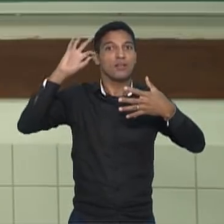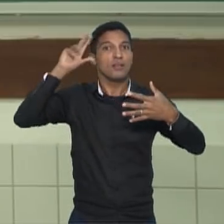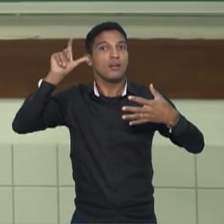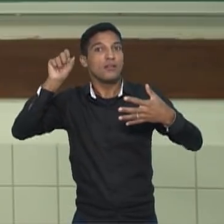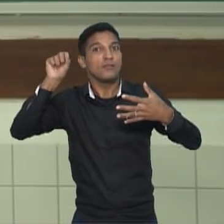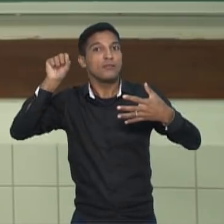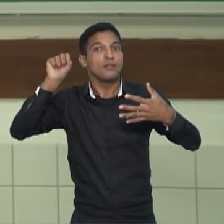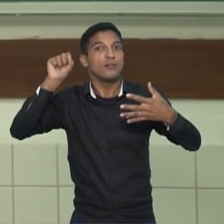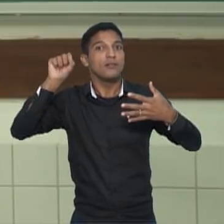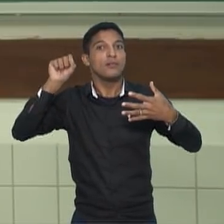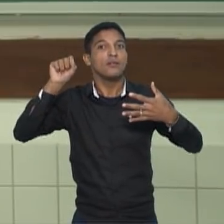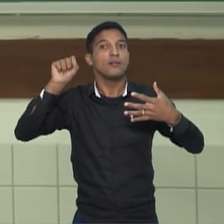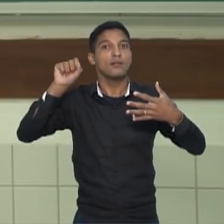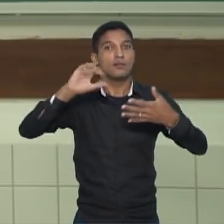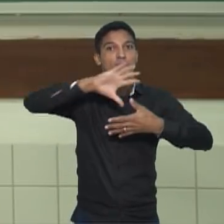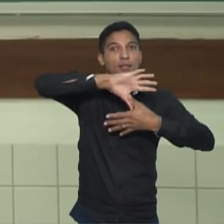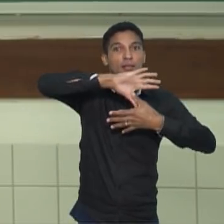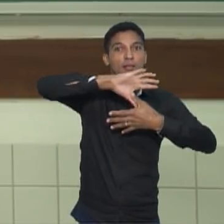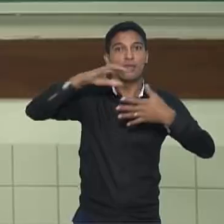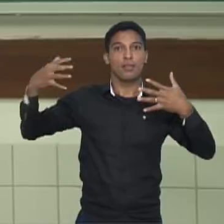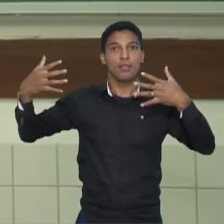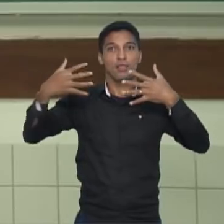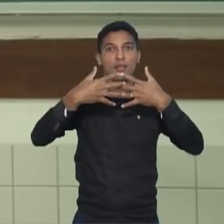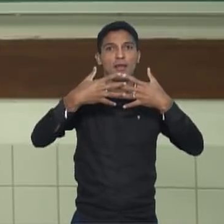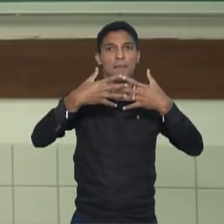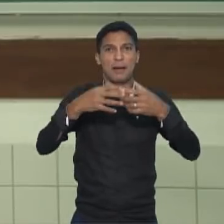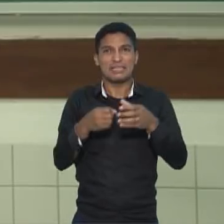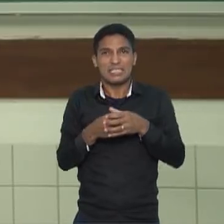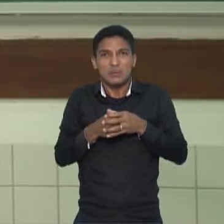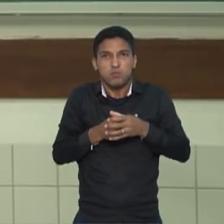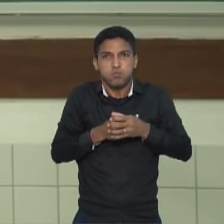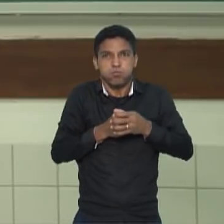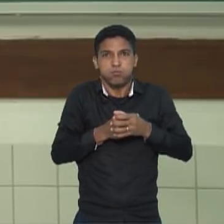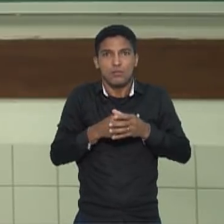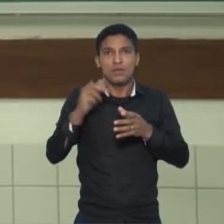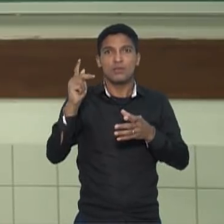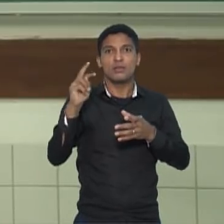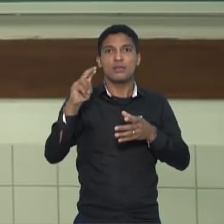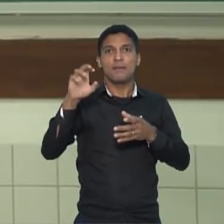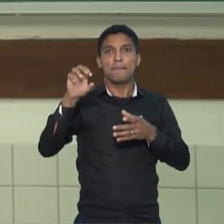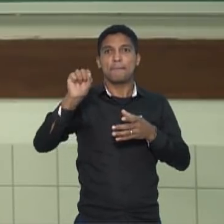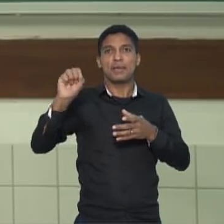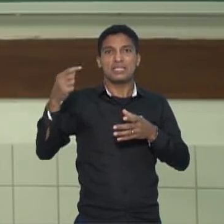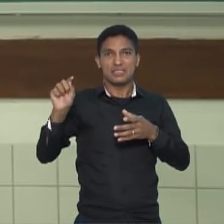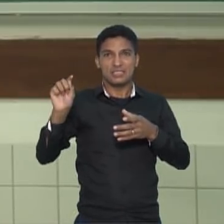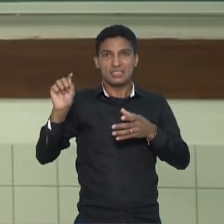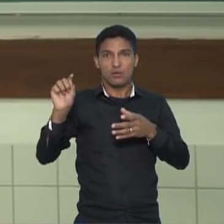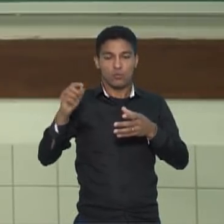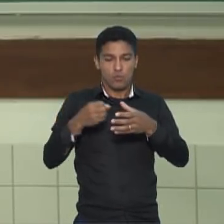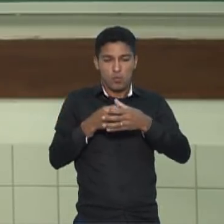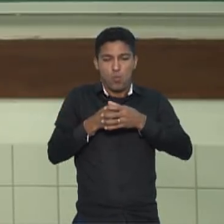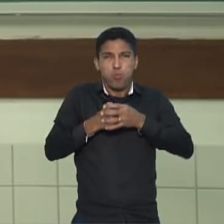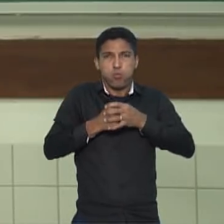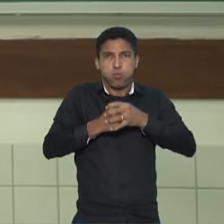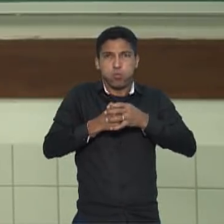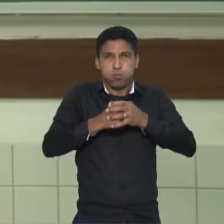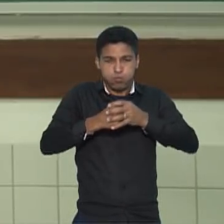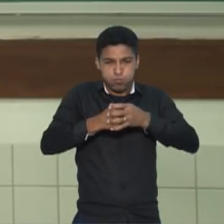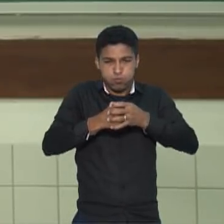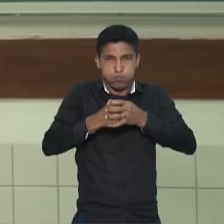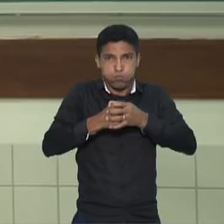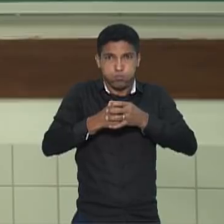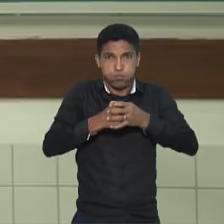Acontece que, quando começou a ter a pressão que vem do núcleo da Terra, passa para a camada manto, que vai para a camada